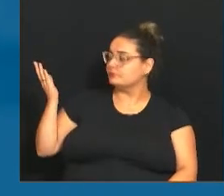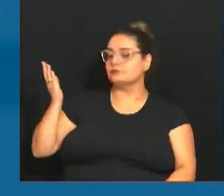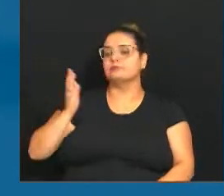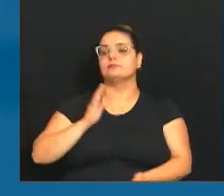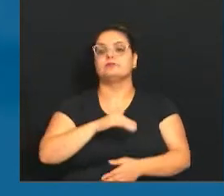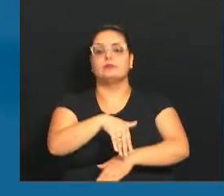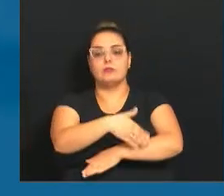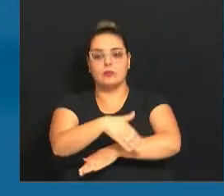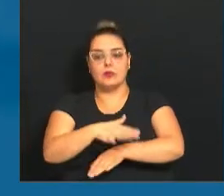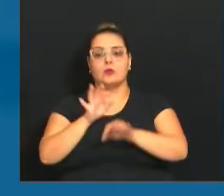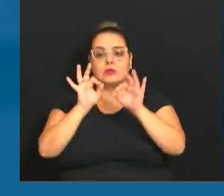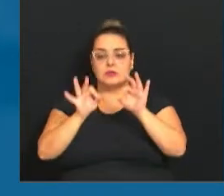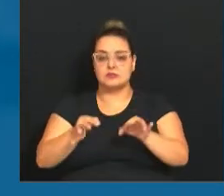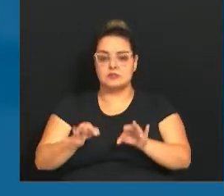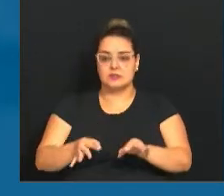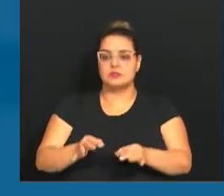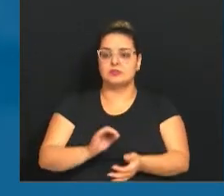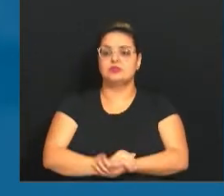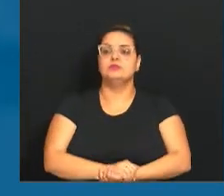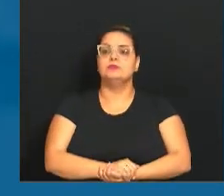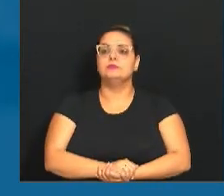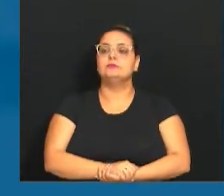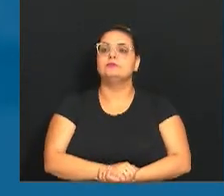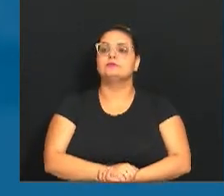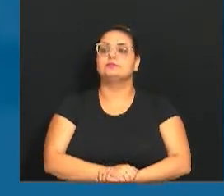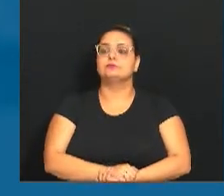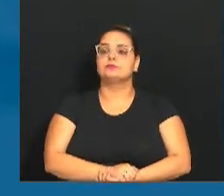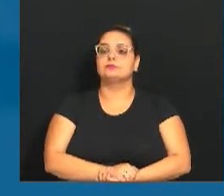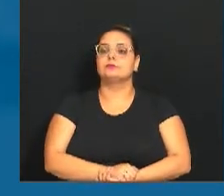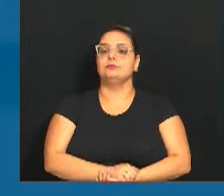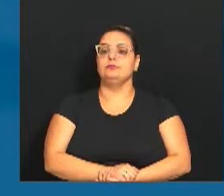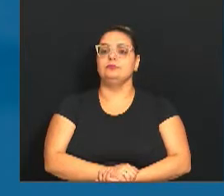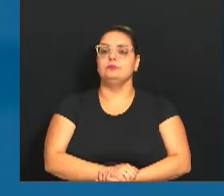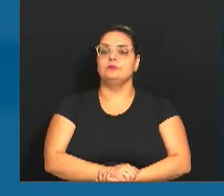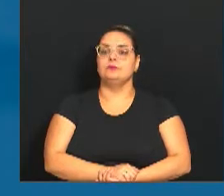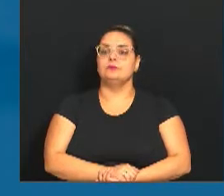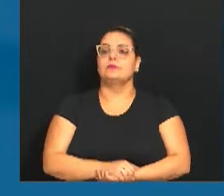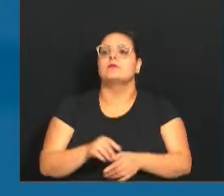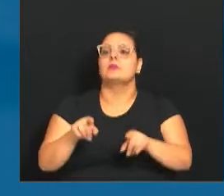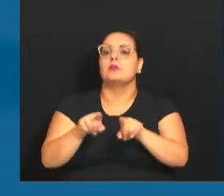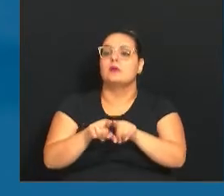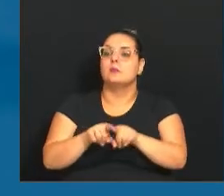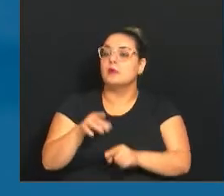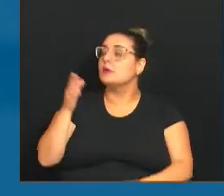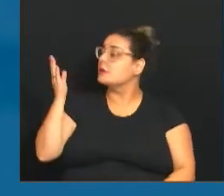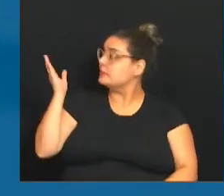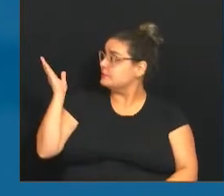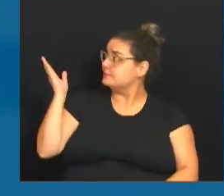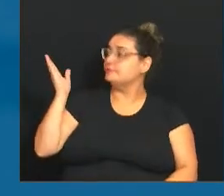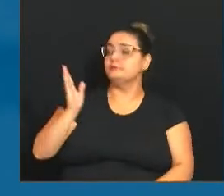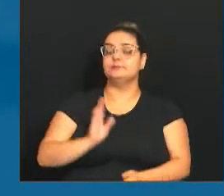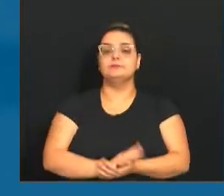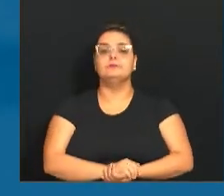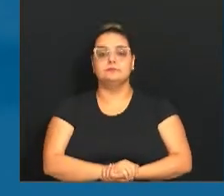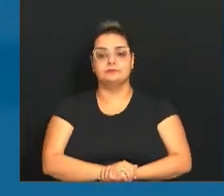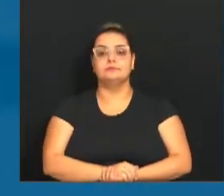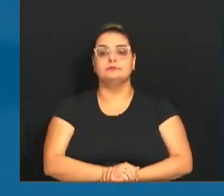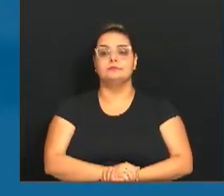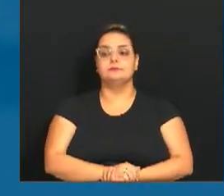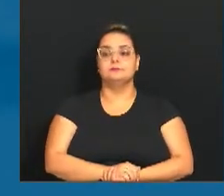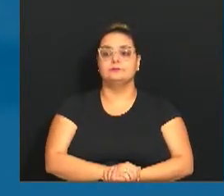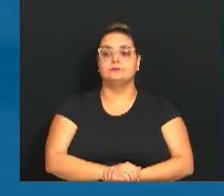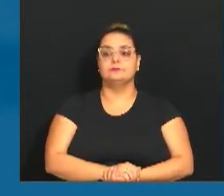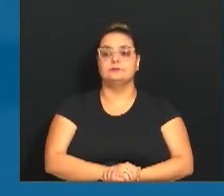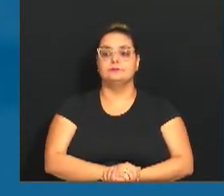aqui, o do DIC 1, lá no bairro DIC 1, e o Santo Antônio, Centro de Saúde Santo Antônio, lá no Parque